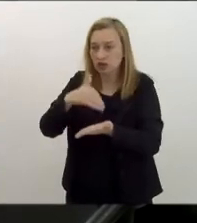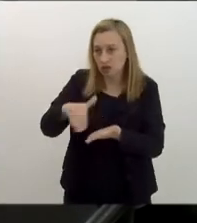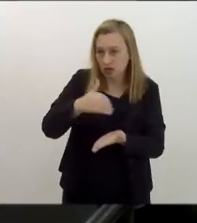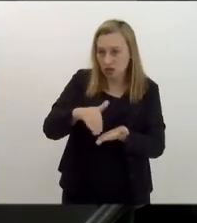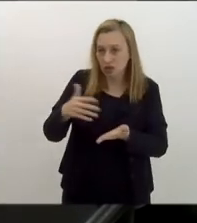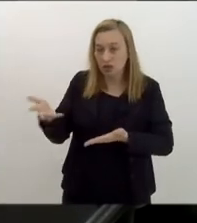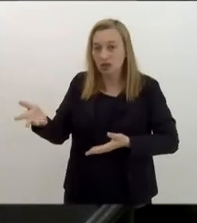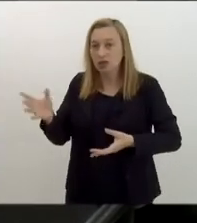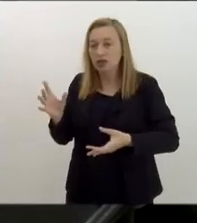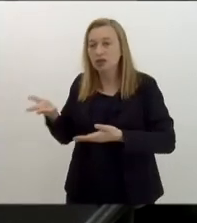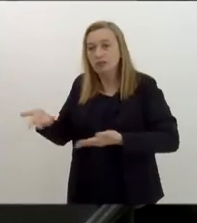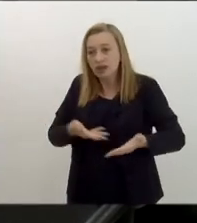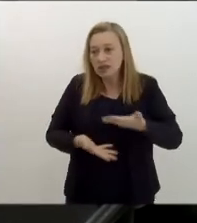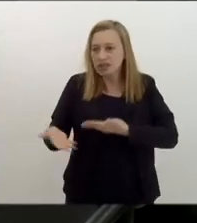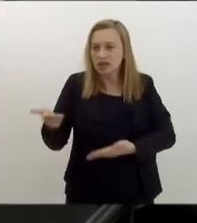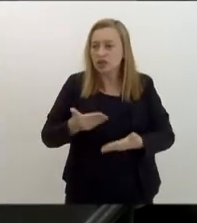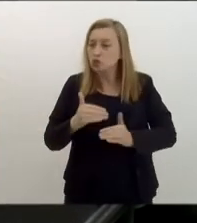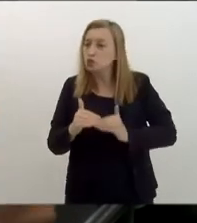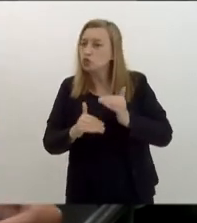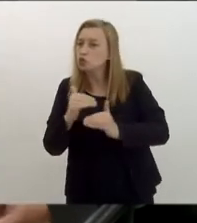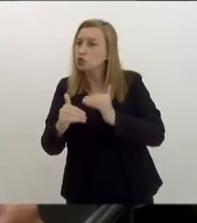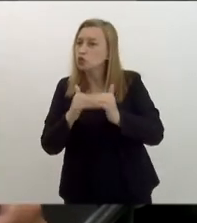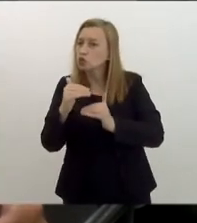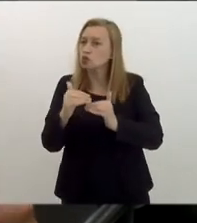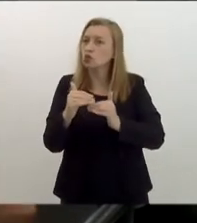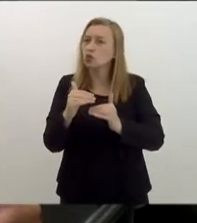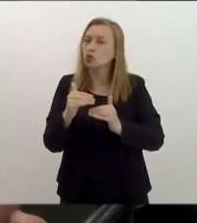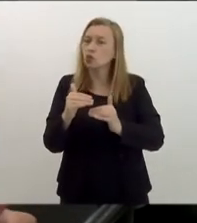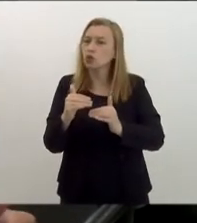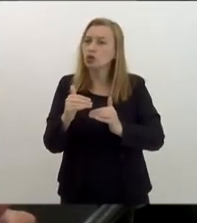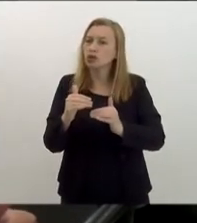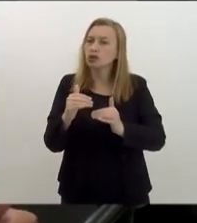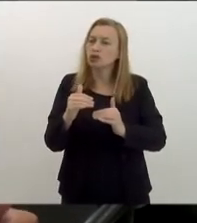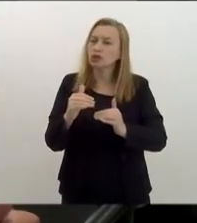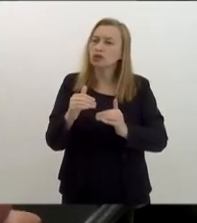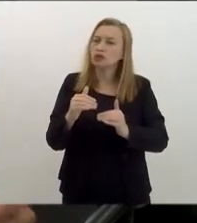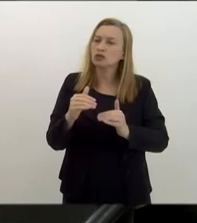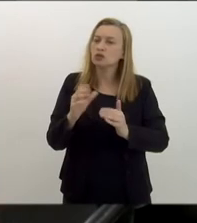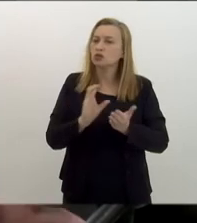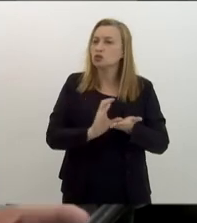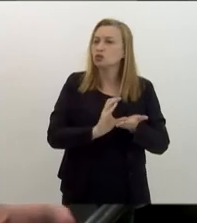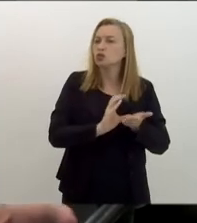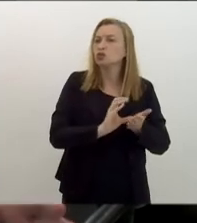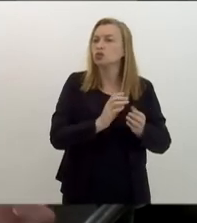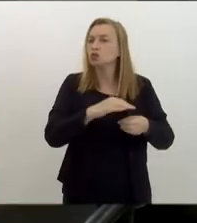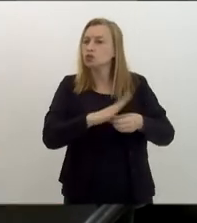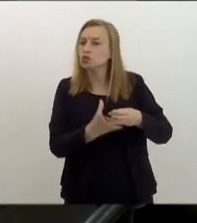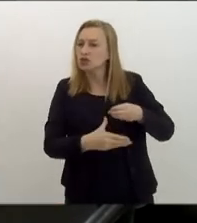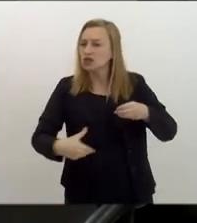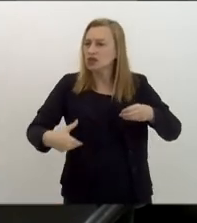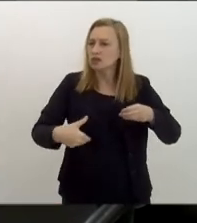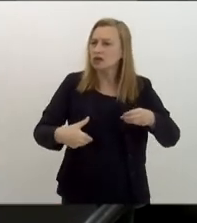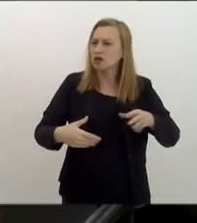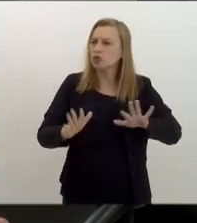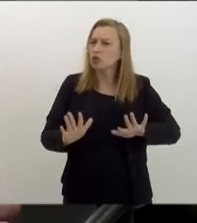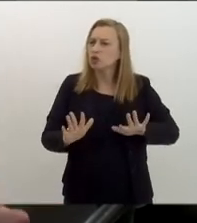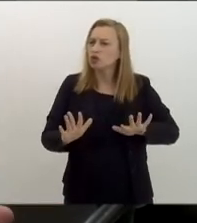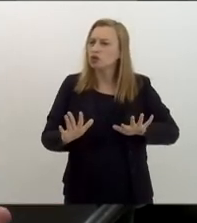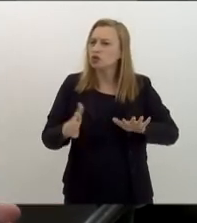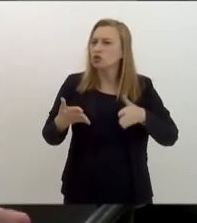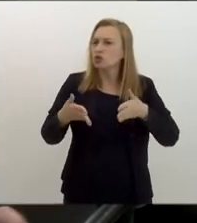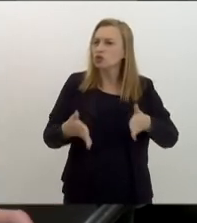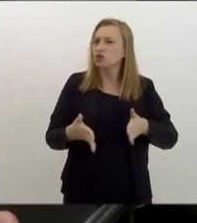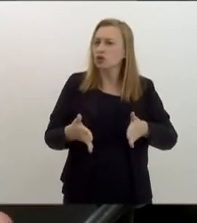concessões e parcerias do processo da concessão de saneamento o nosso. Foi muito